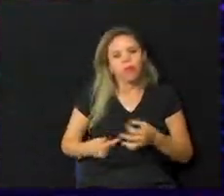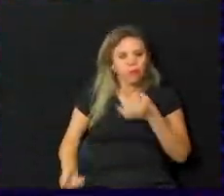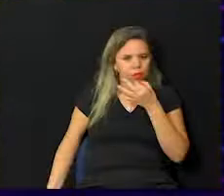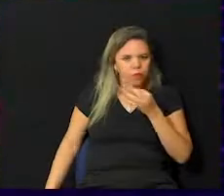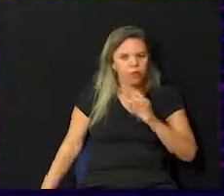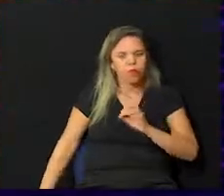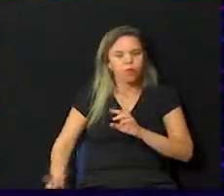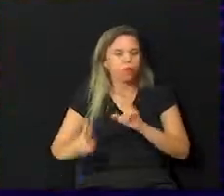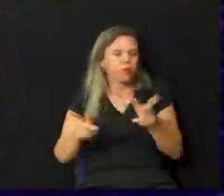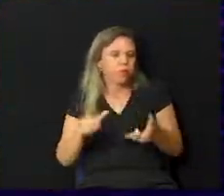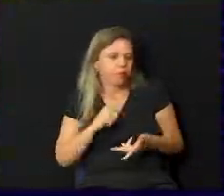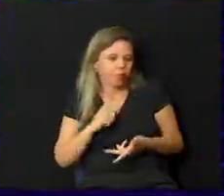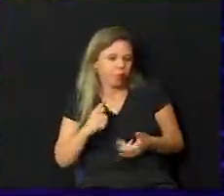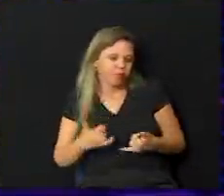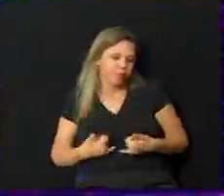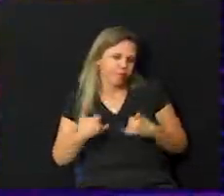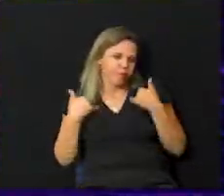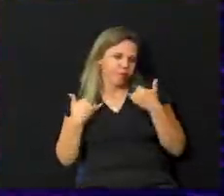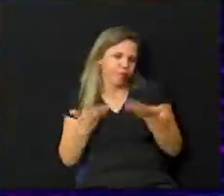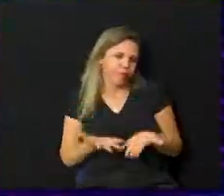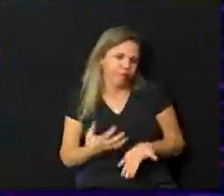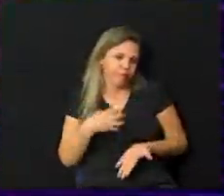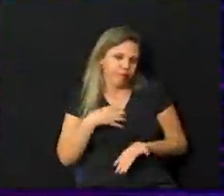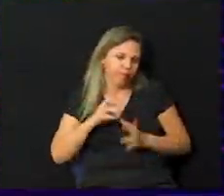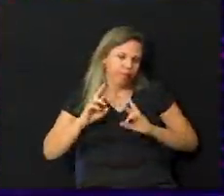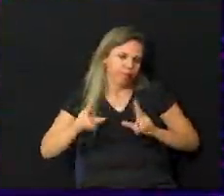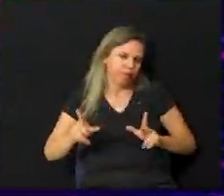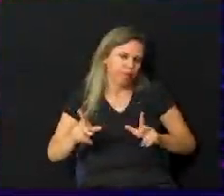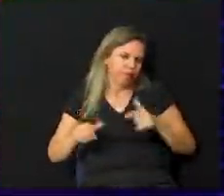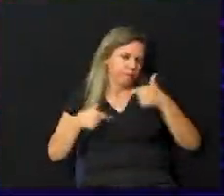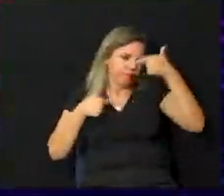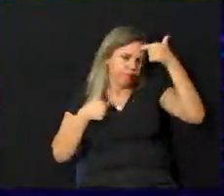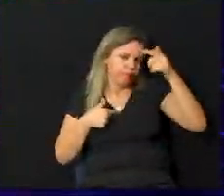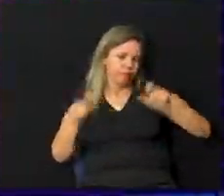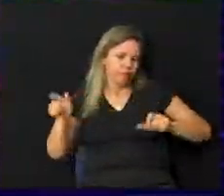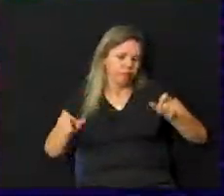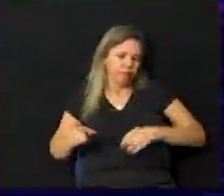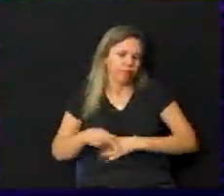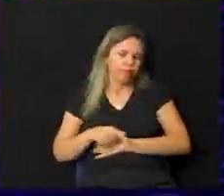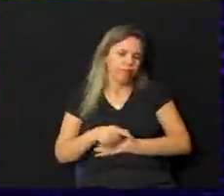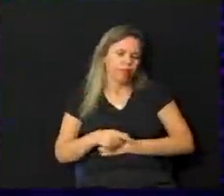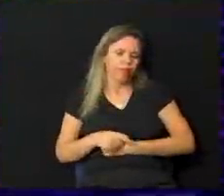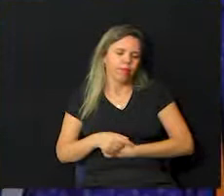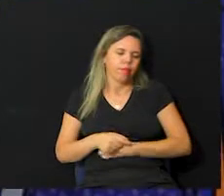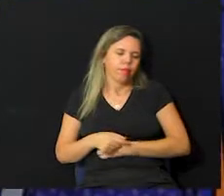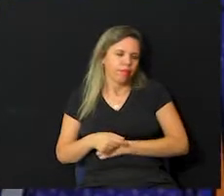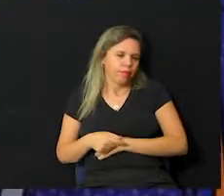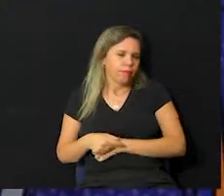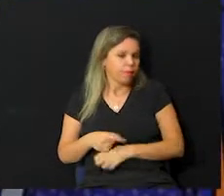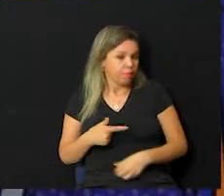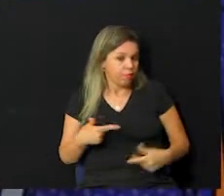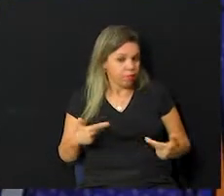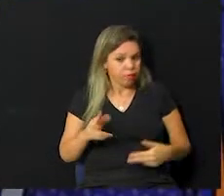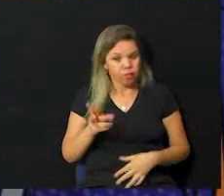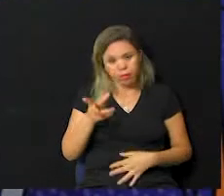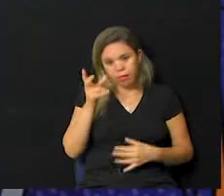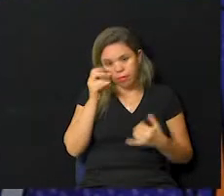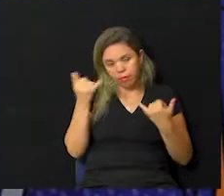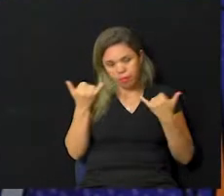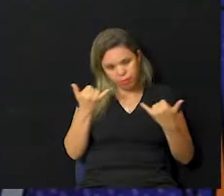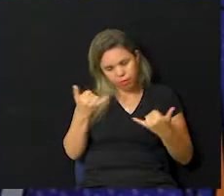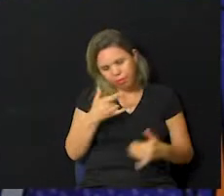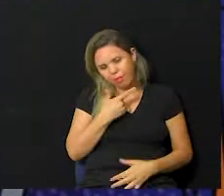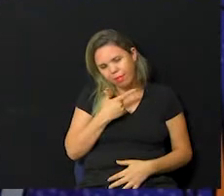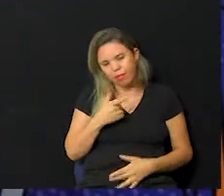personagens narradoras. E eu tenho muito orgulho disso, que você sente a diferença da personalidade dos personagens. E é uma coisa que eu sempre escuto,